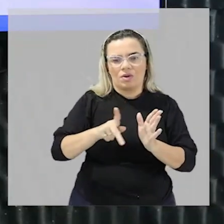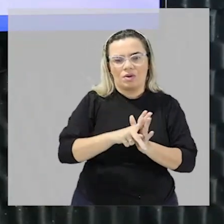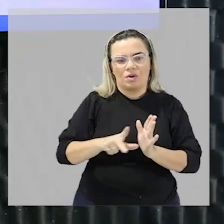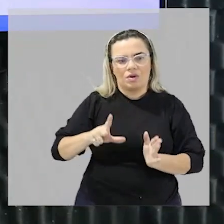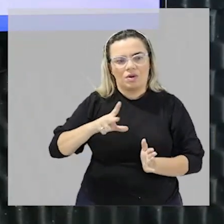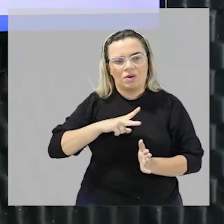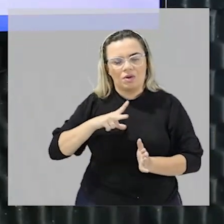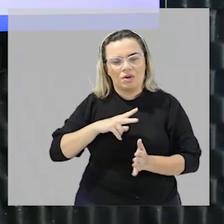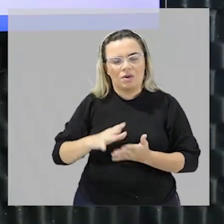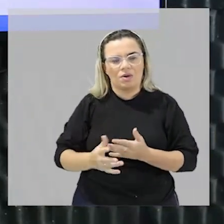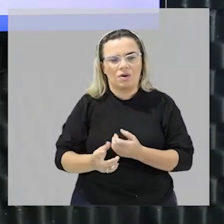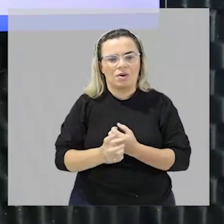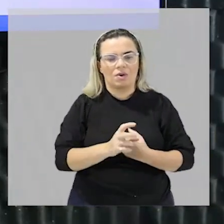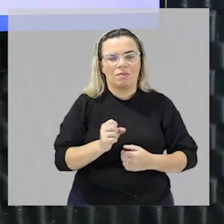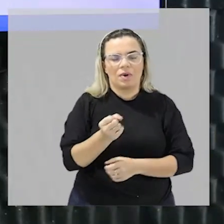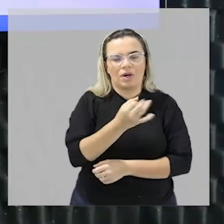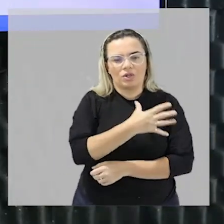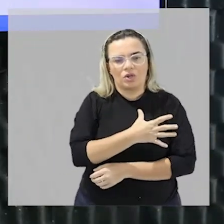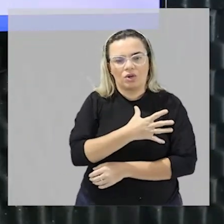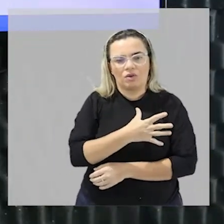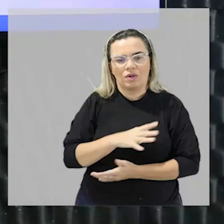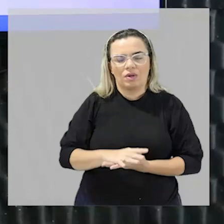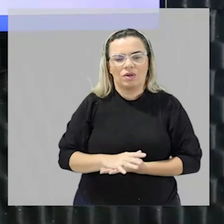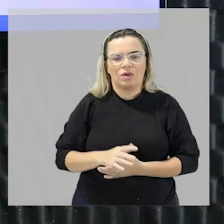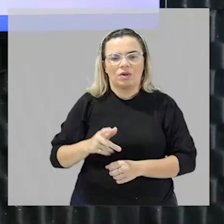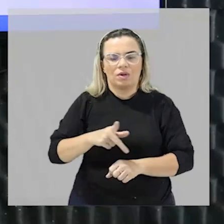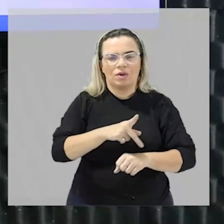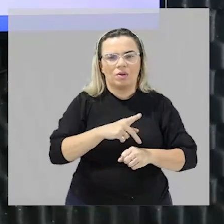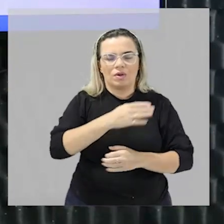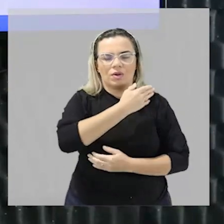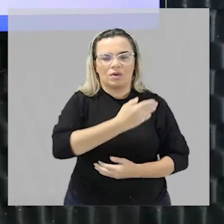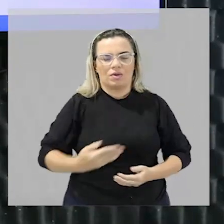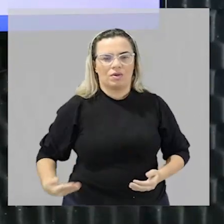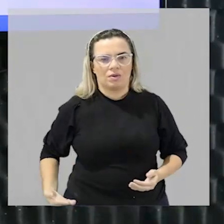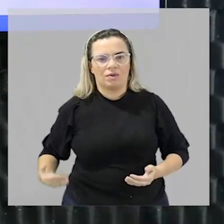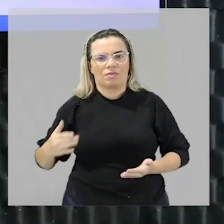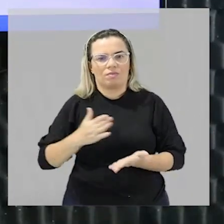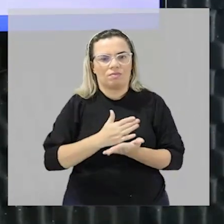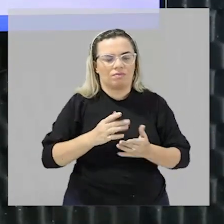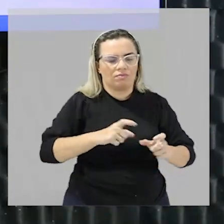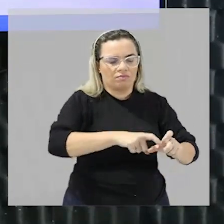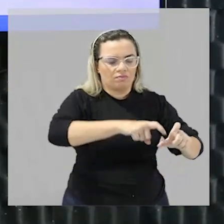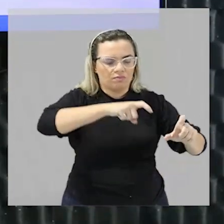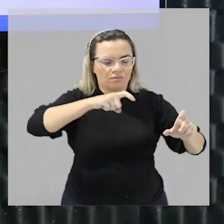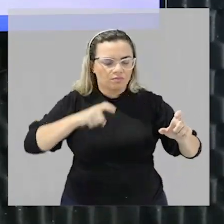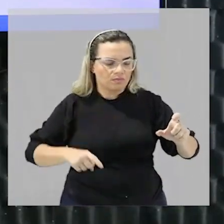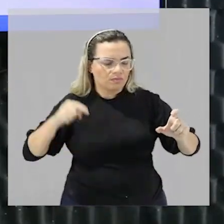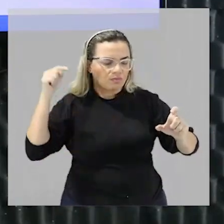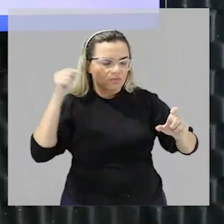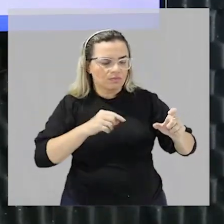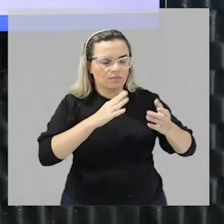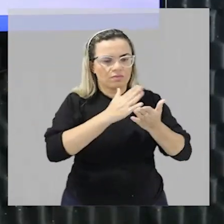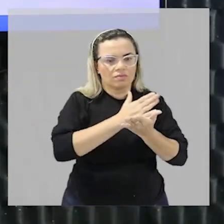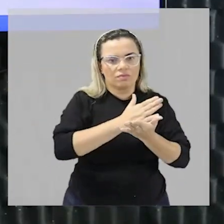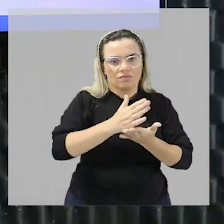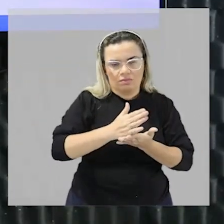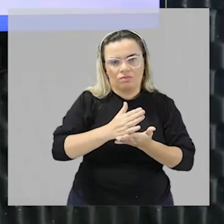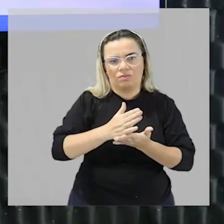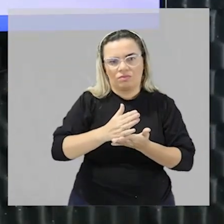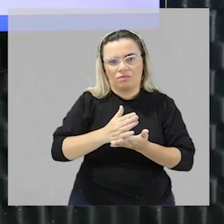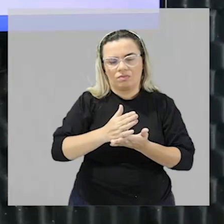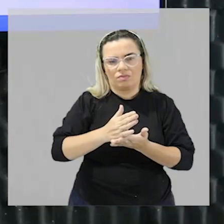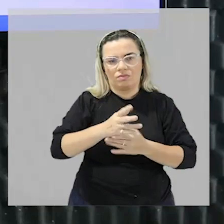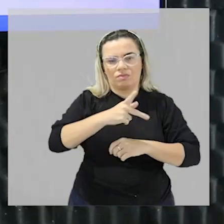uma nova dimensão à praça pública. A partir da independência, você passa a ter um Estado